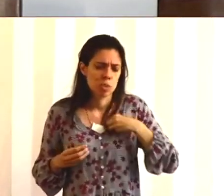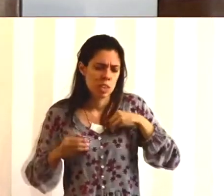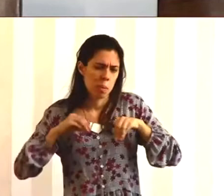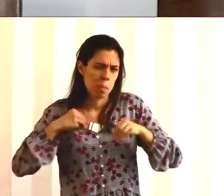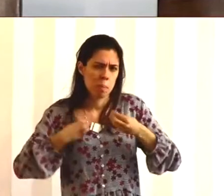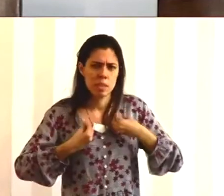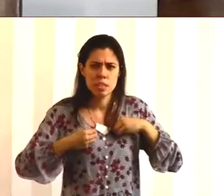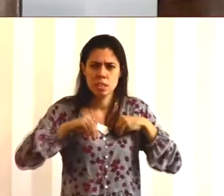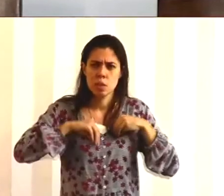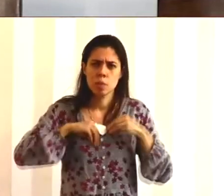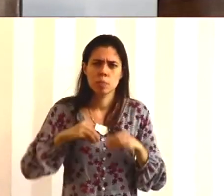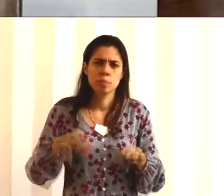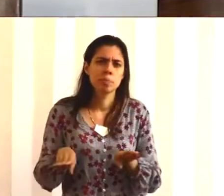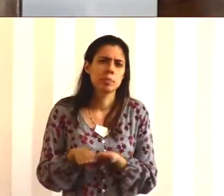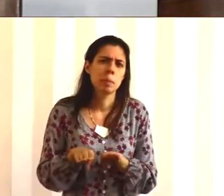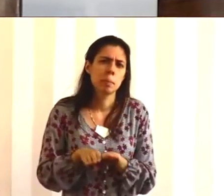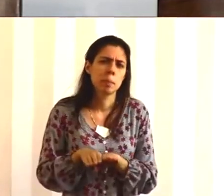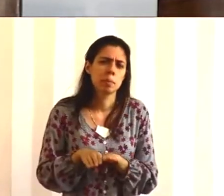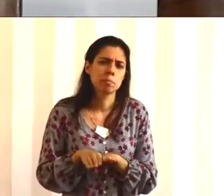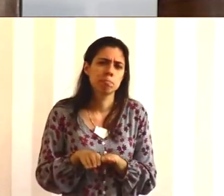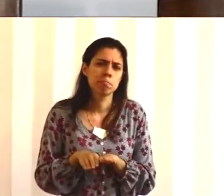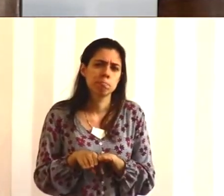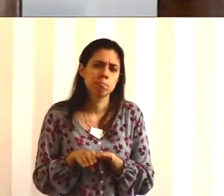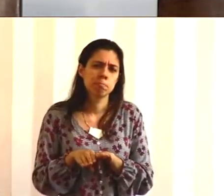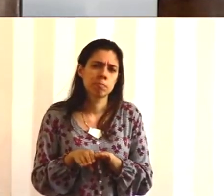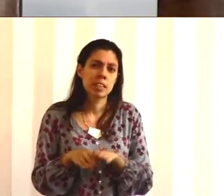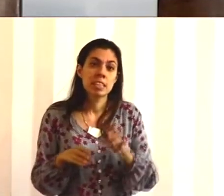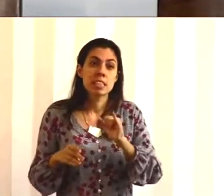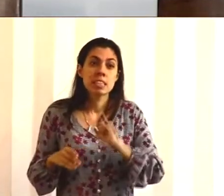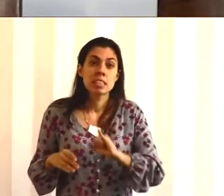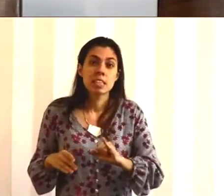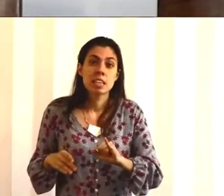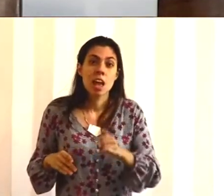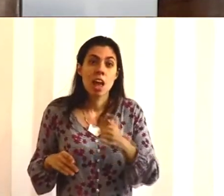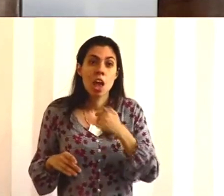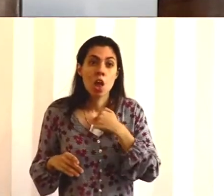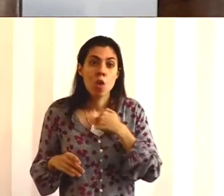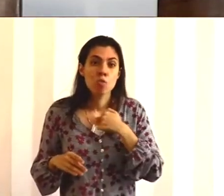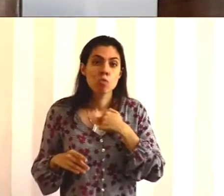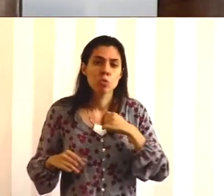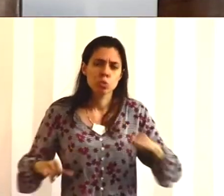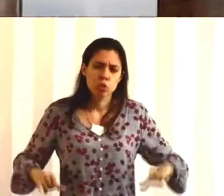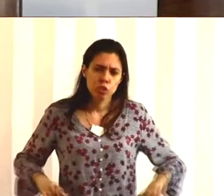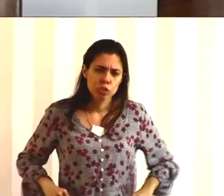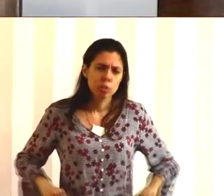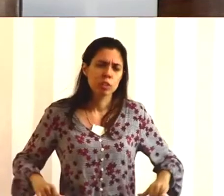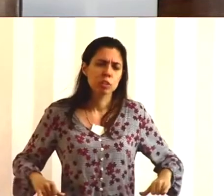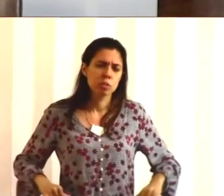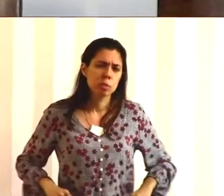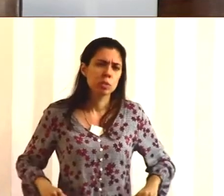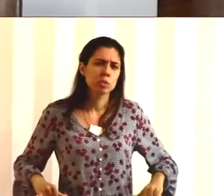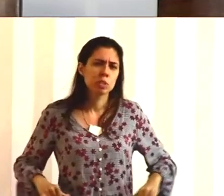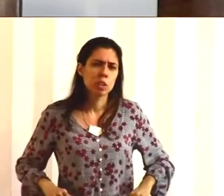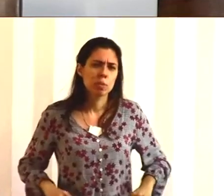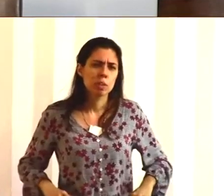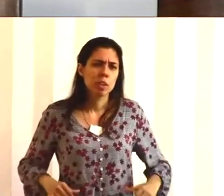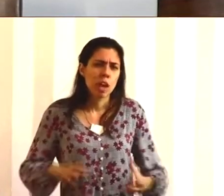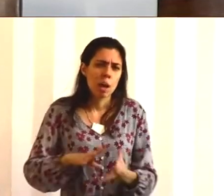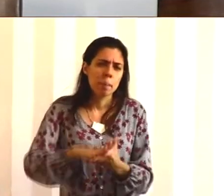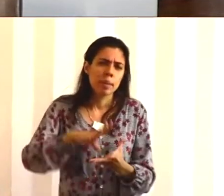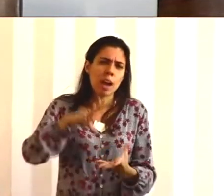seja, se eu estou no sofrimento e permaneço no sofrimento, esse sofrimento domina a minha